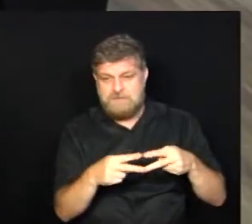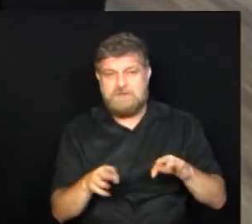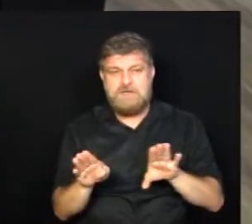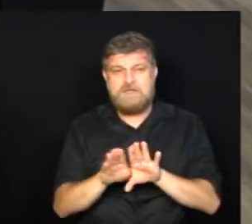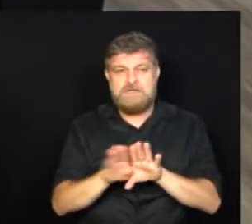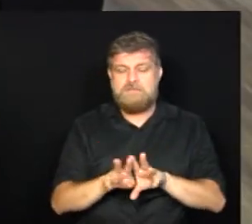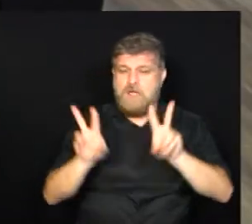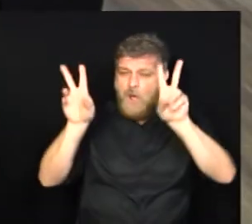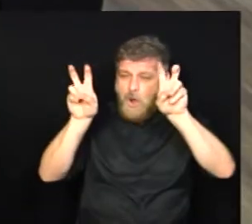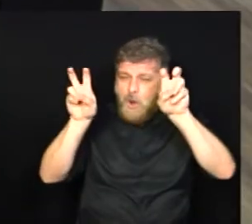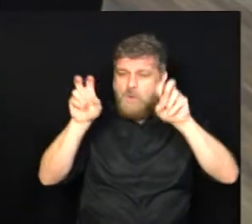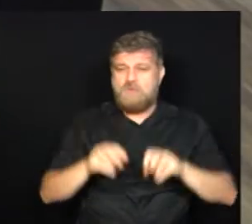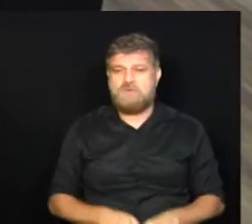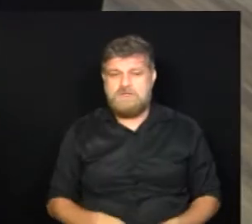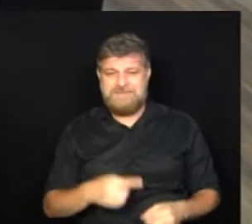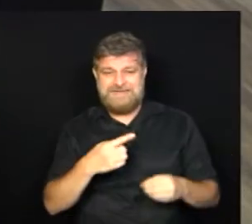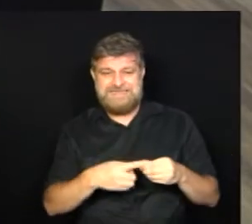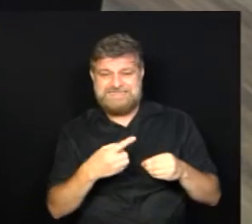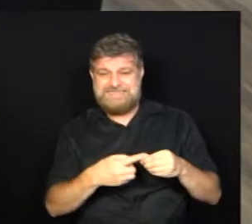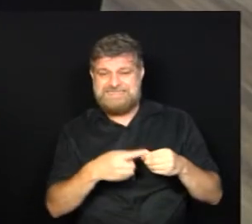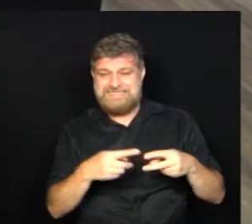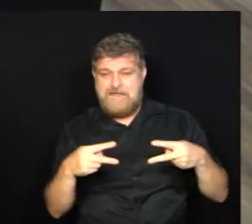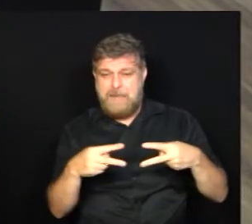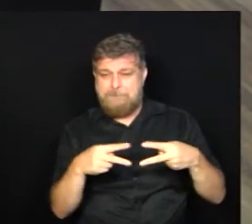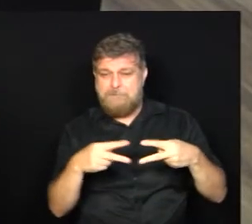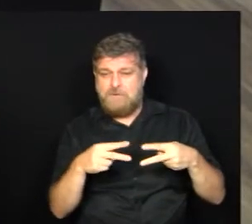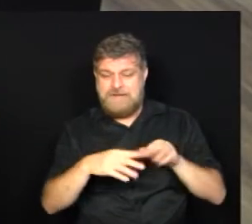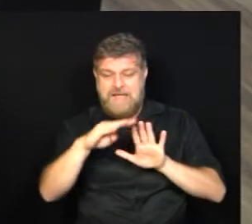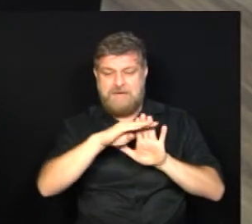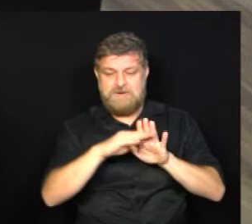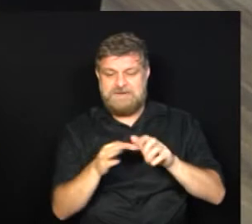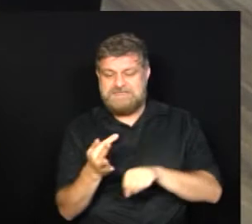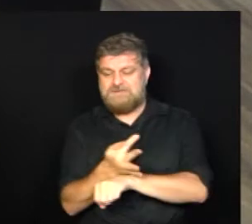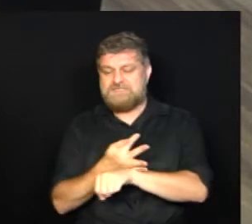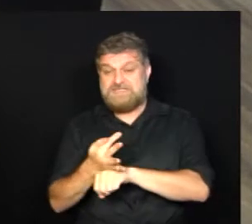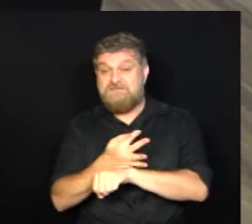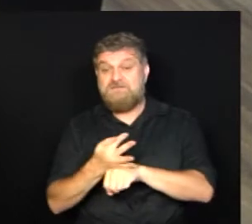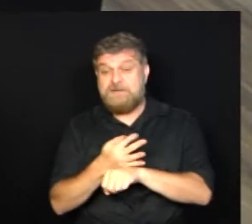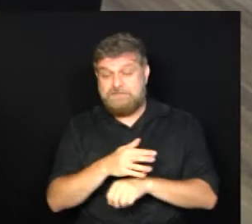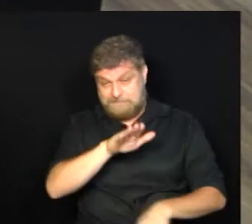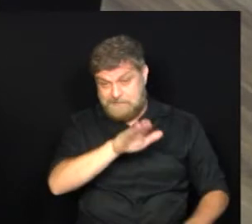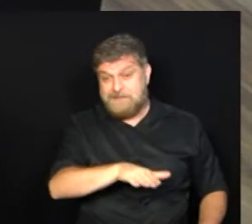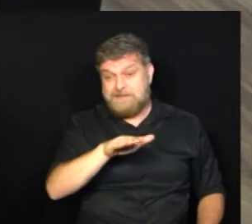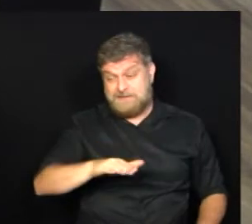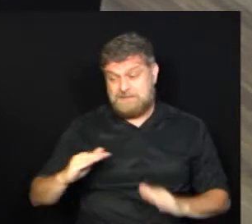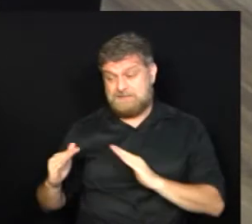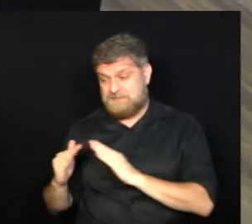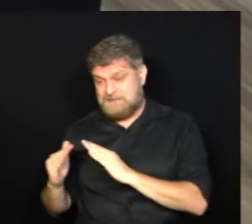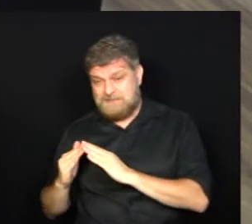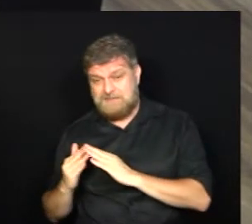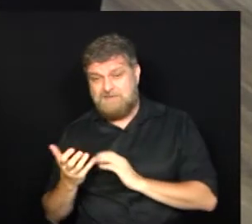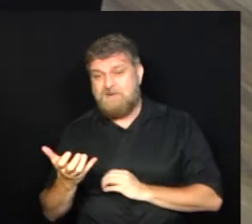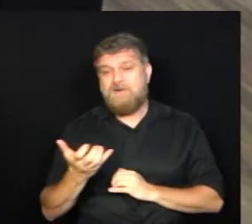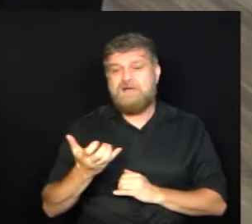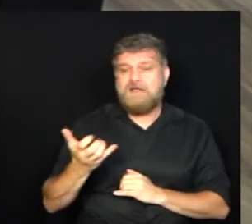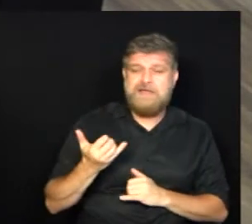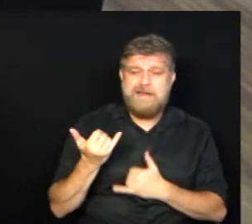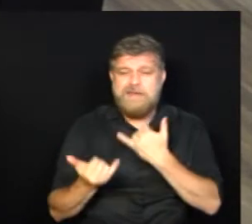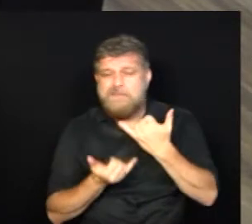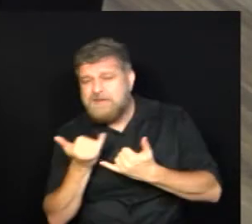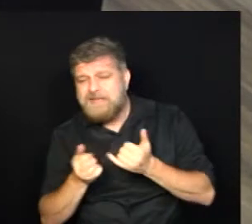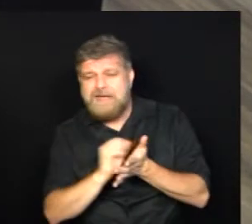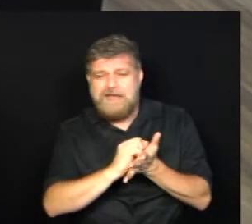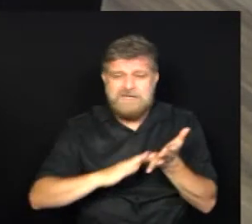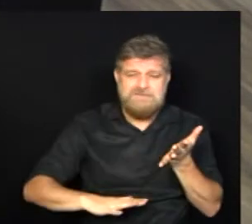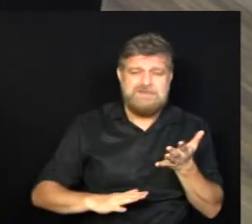ainda sobre a cidade de Paulínia, programação de férias para aquelas crianças que estão em casa, querem realizar uma